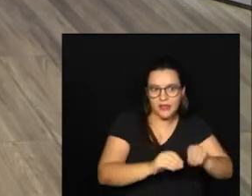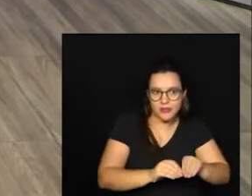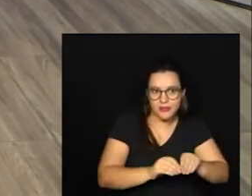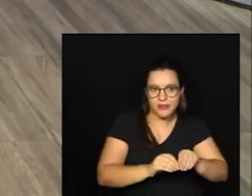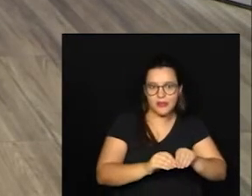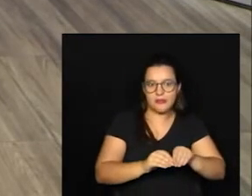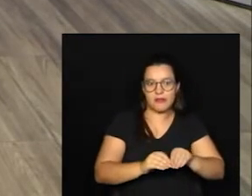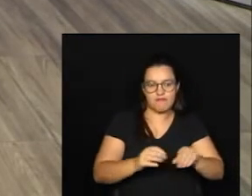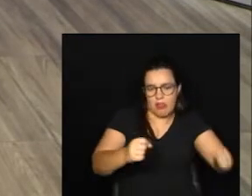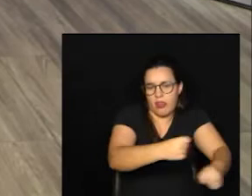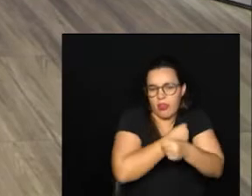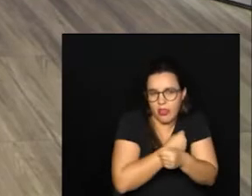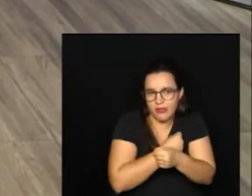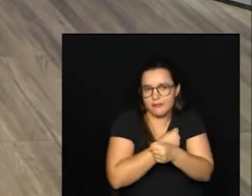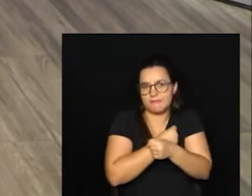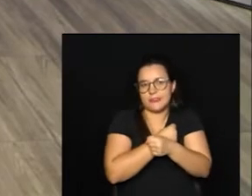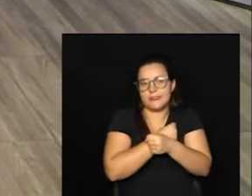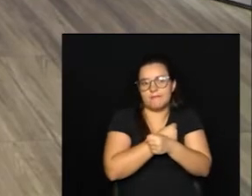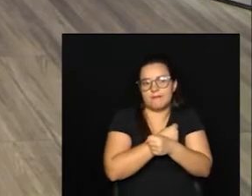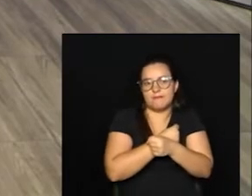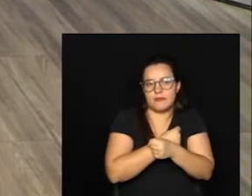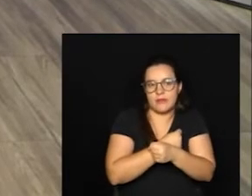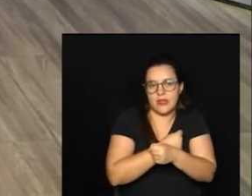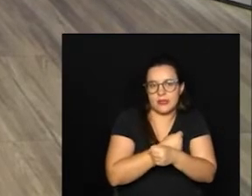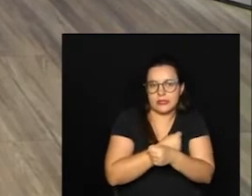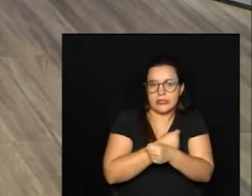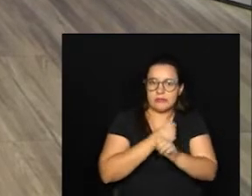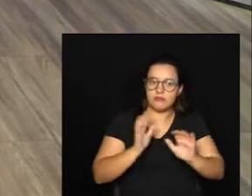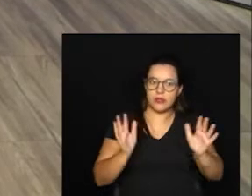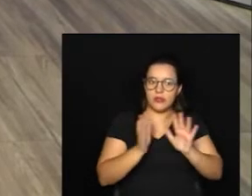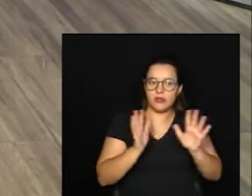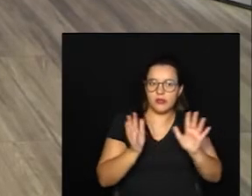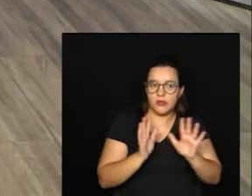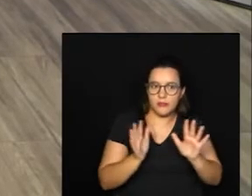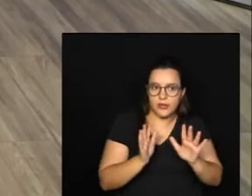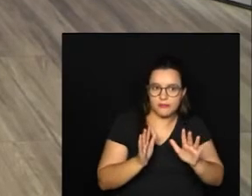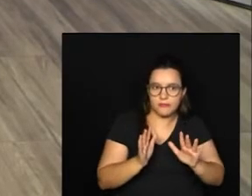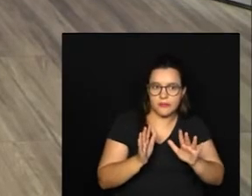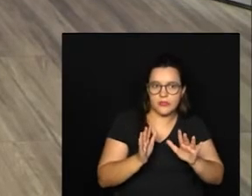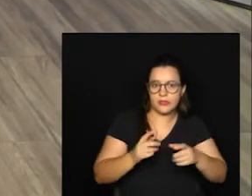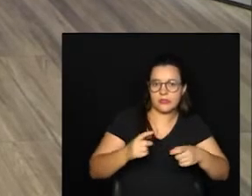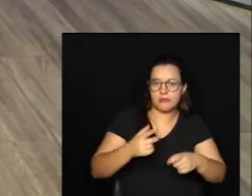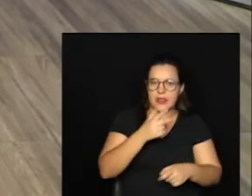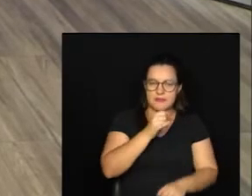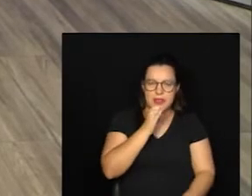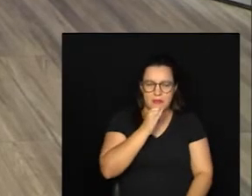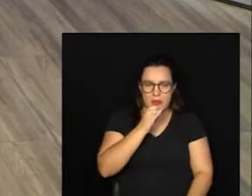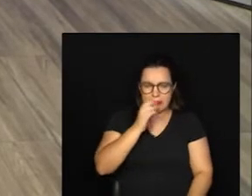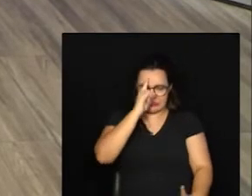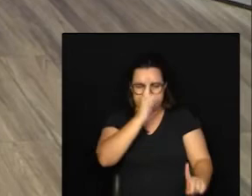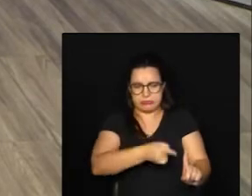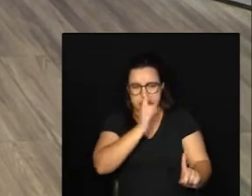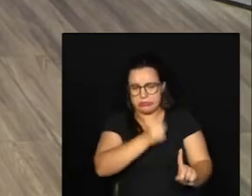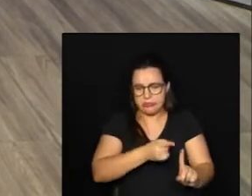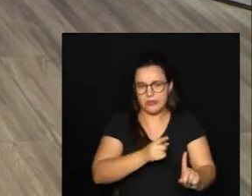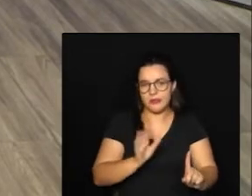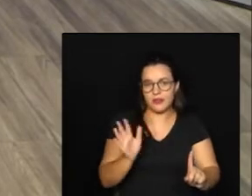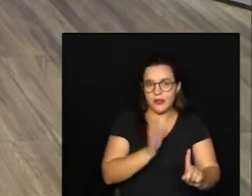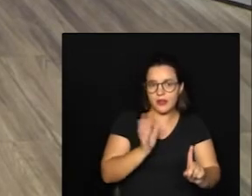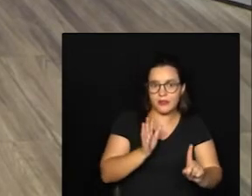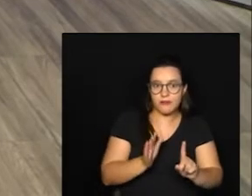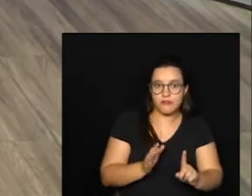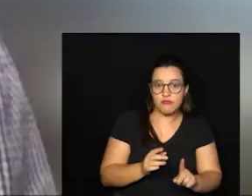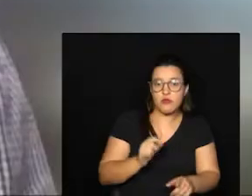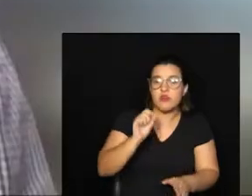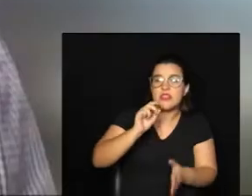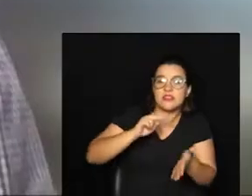uso de força, com grandes movimentos ou até de uma forma hierárquica, né? Não, a